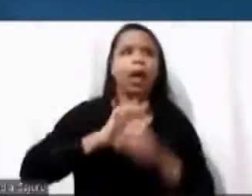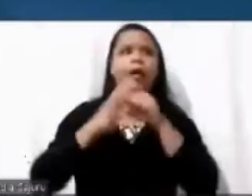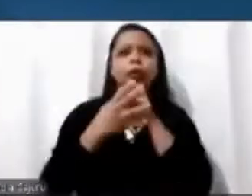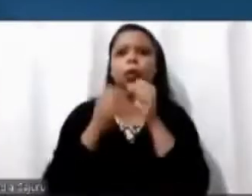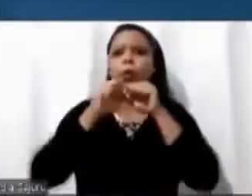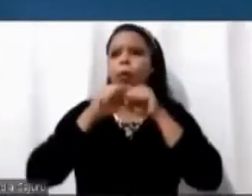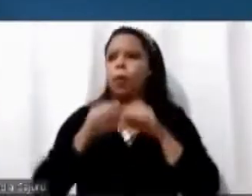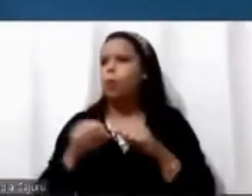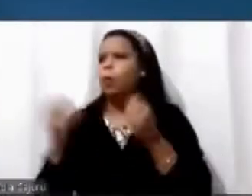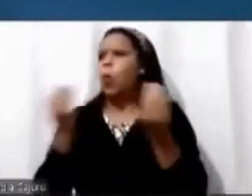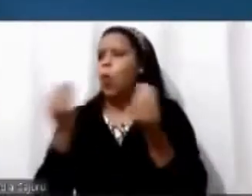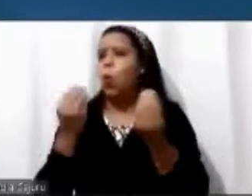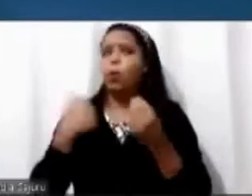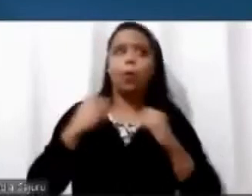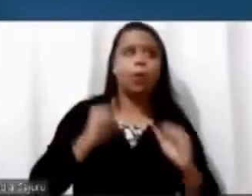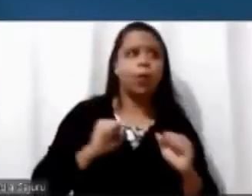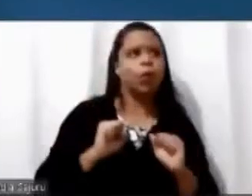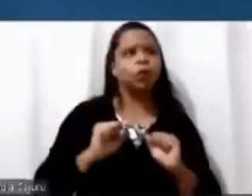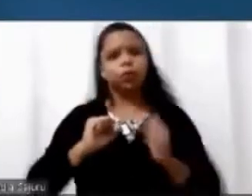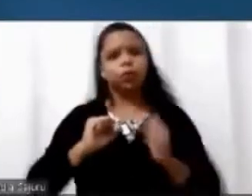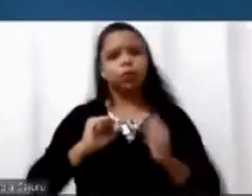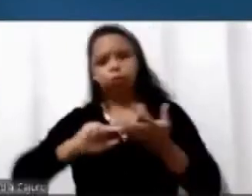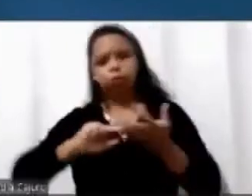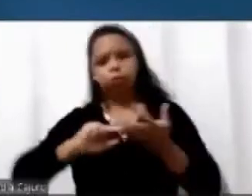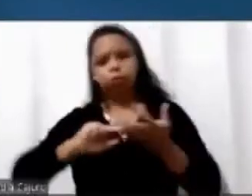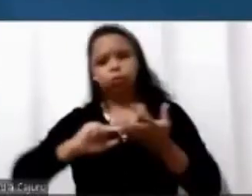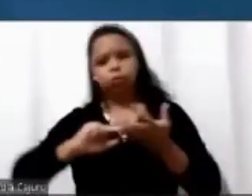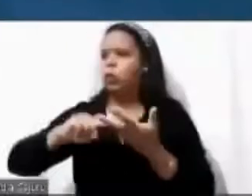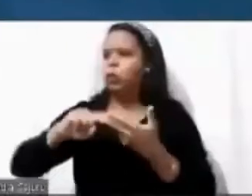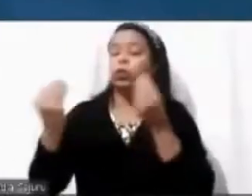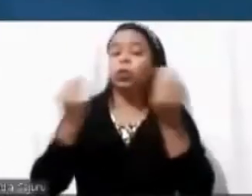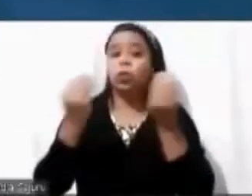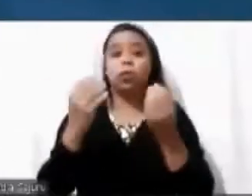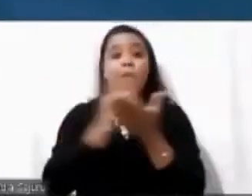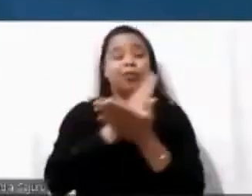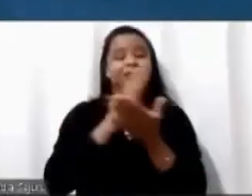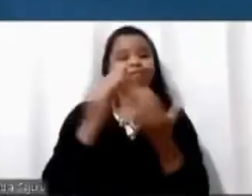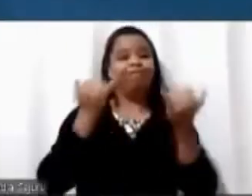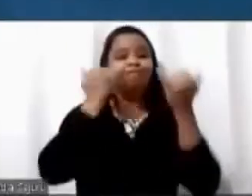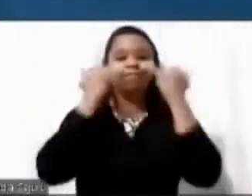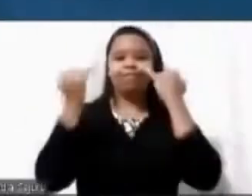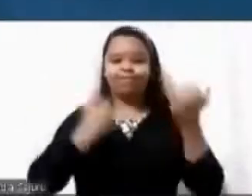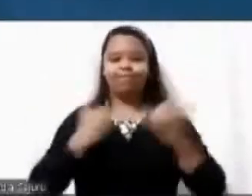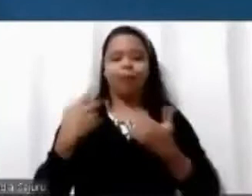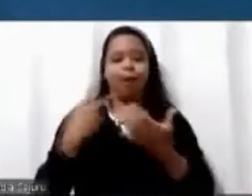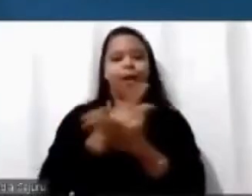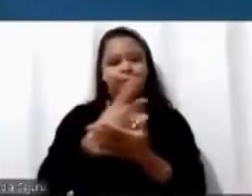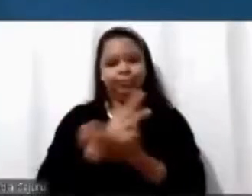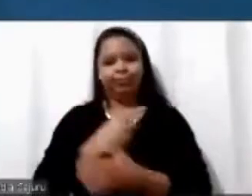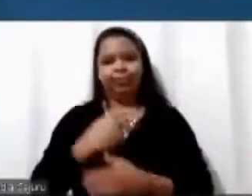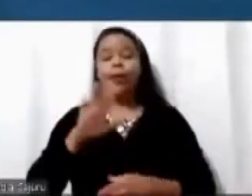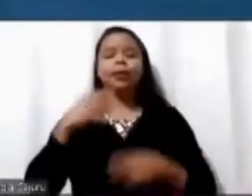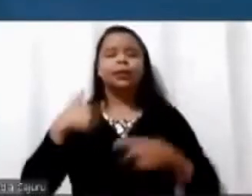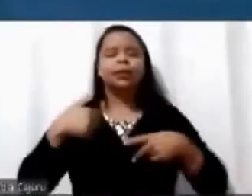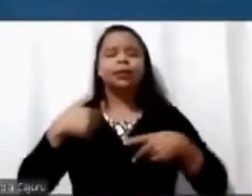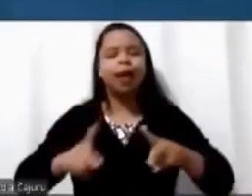é o que eu sempre digo aos clientes, tanto na classe médica quanto dos pacientes, é que sempre tenham